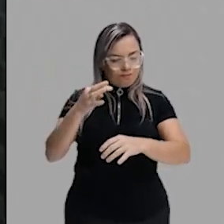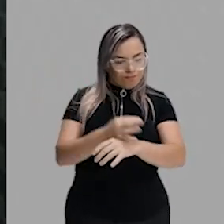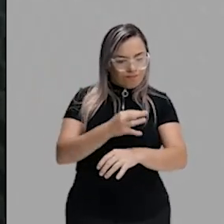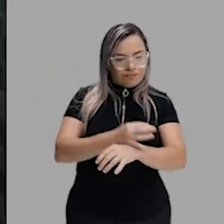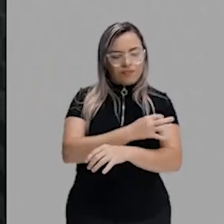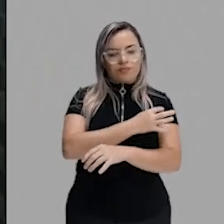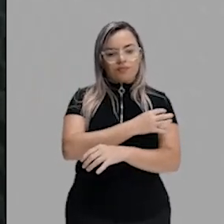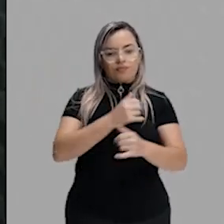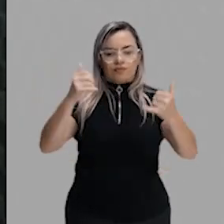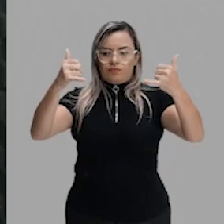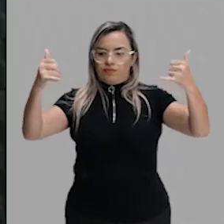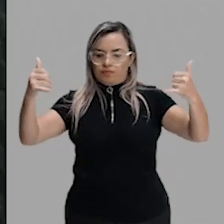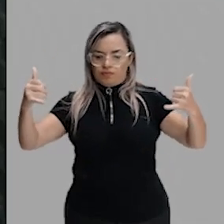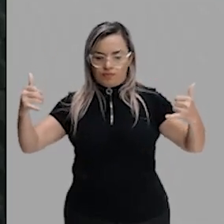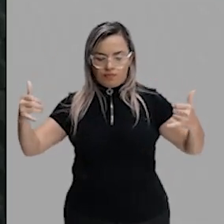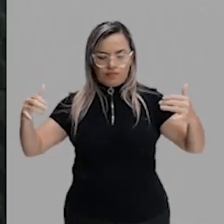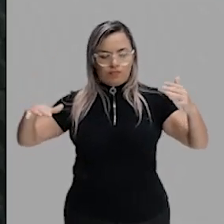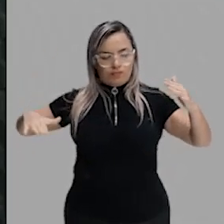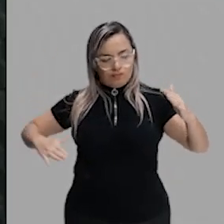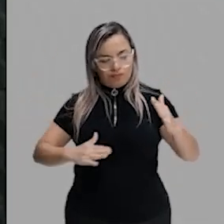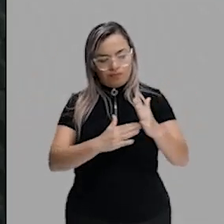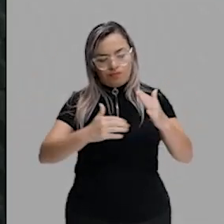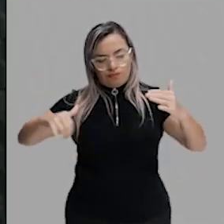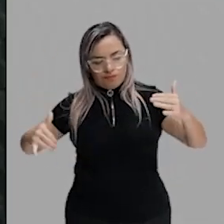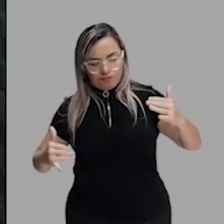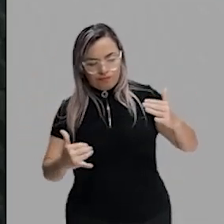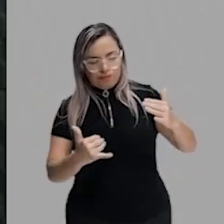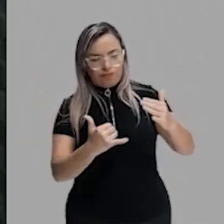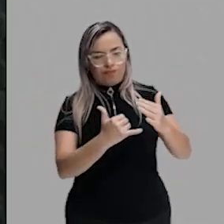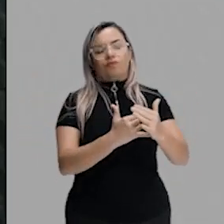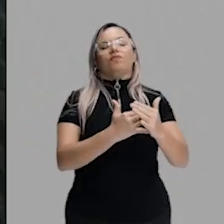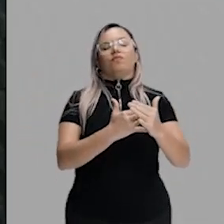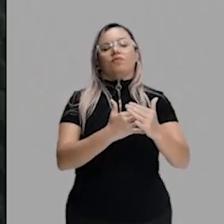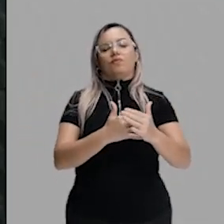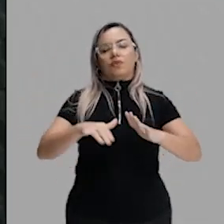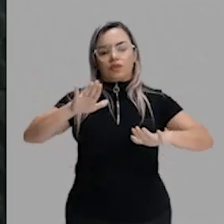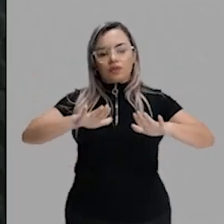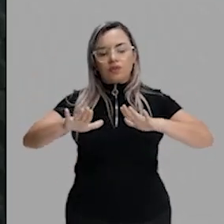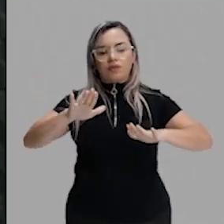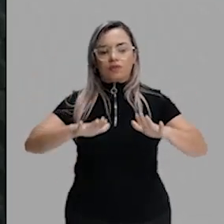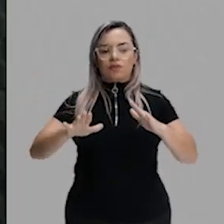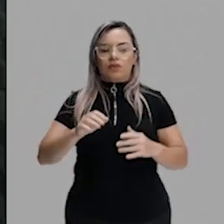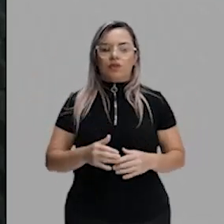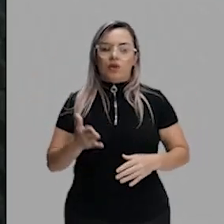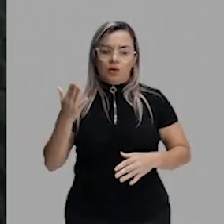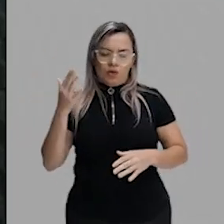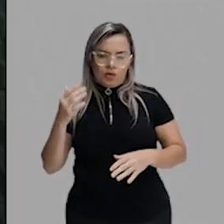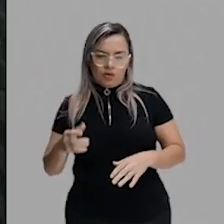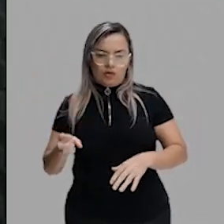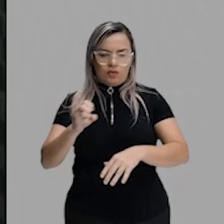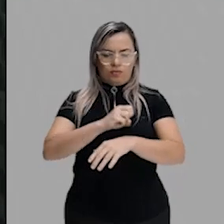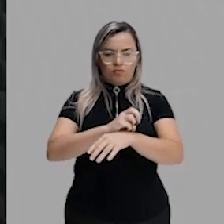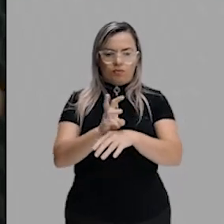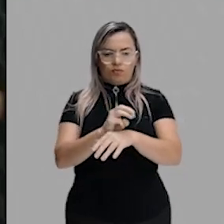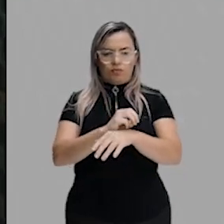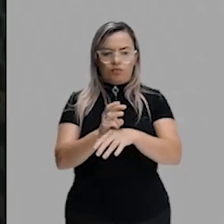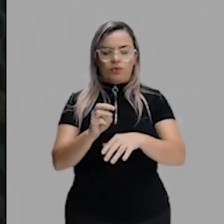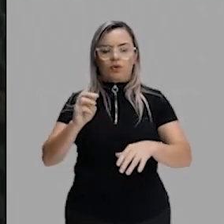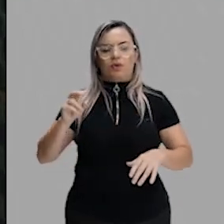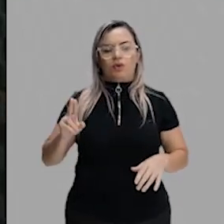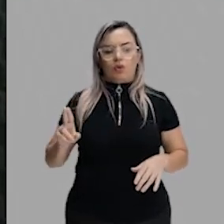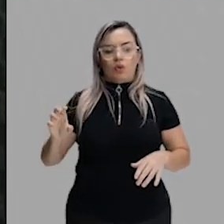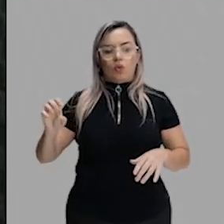certo? O último vestibular, ou o penúltimo vestibular da UEMA, trouxe uma questão muito simples